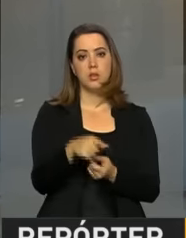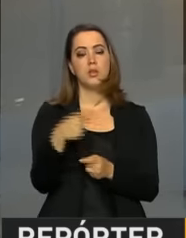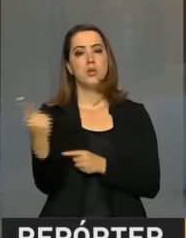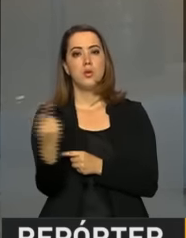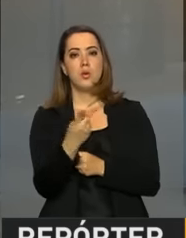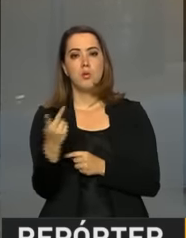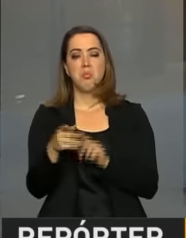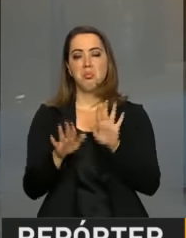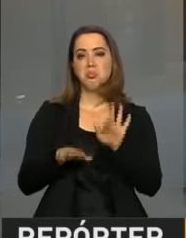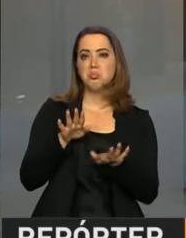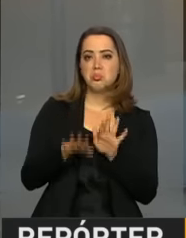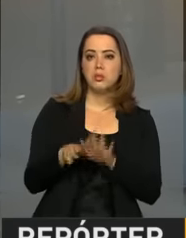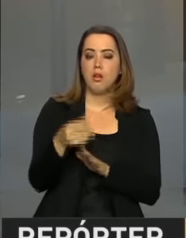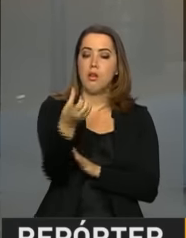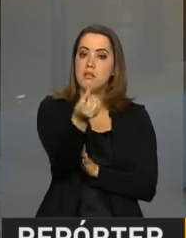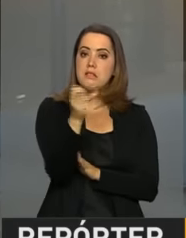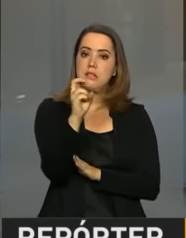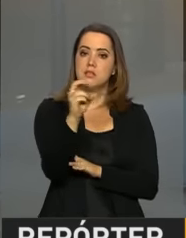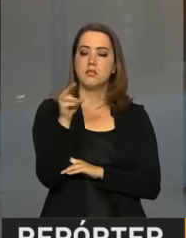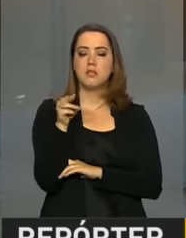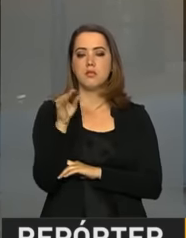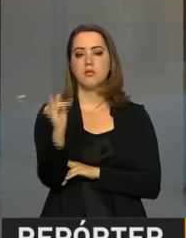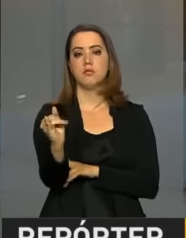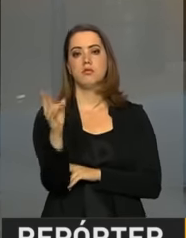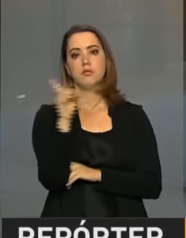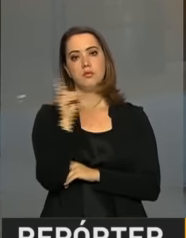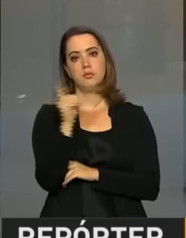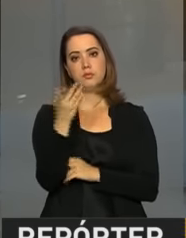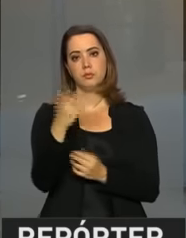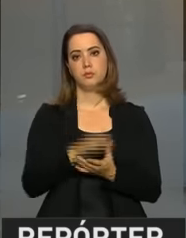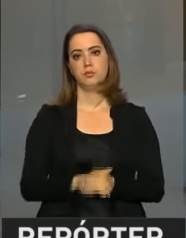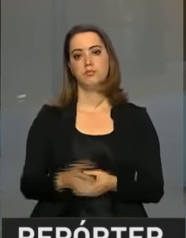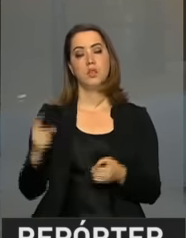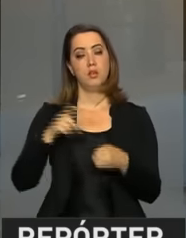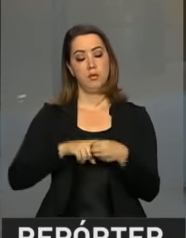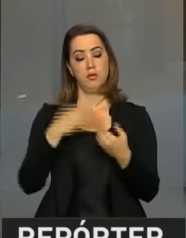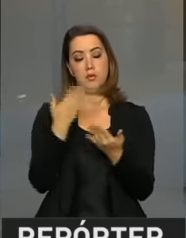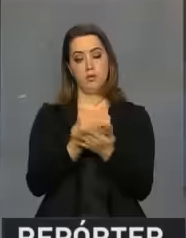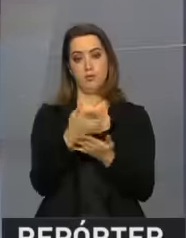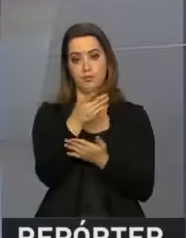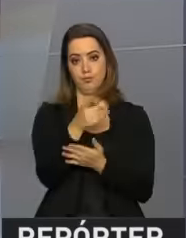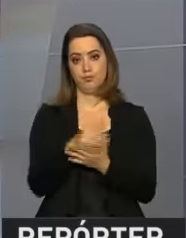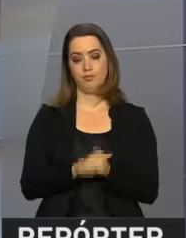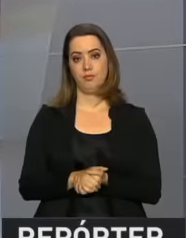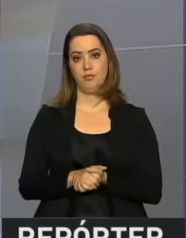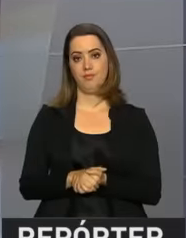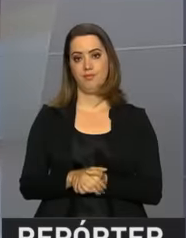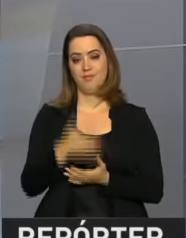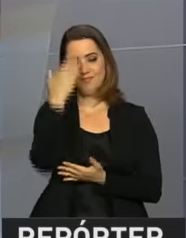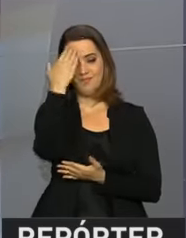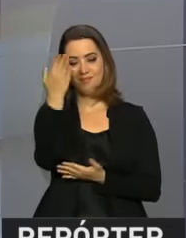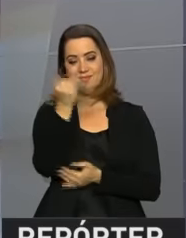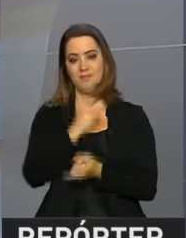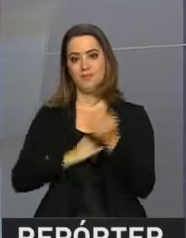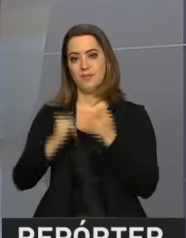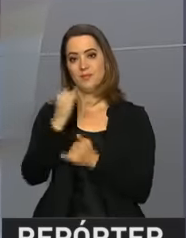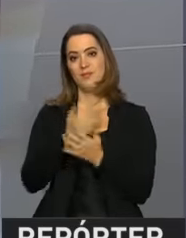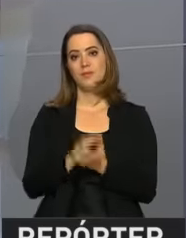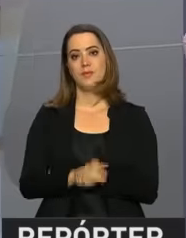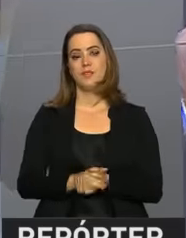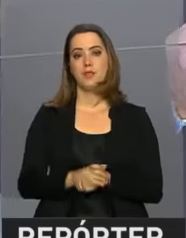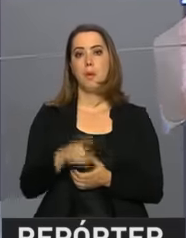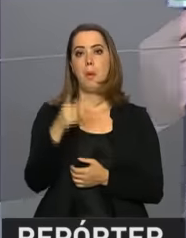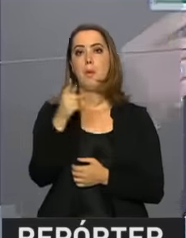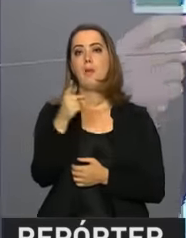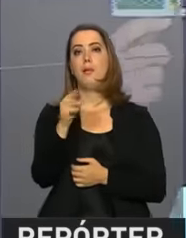ano em torno de 65 bilhões de dólares. Eu volto com você no estúdio, Leandro. Obrigado, Paulo, pelas suas informações. O Paulo